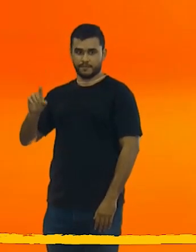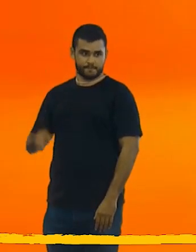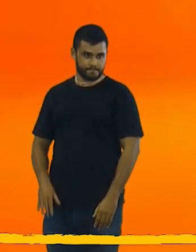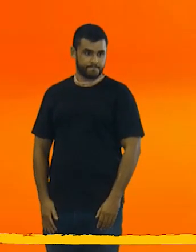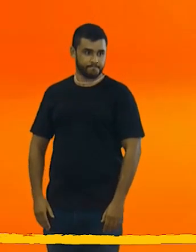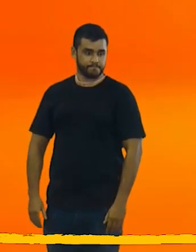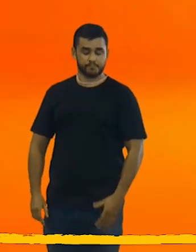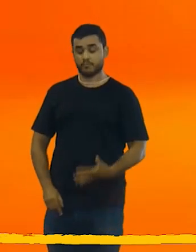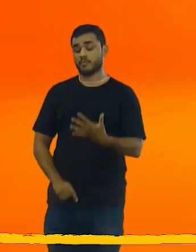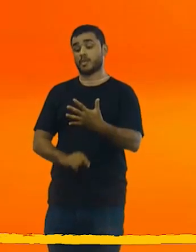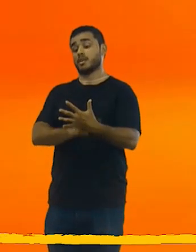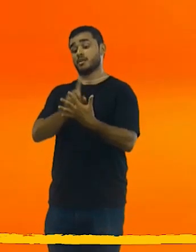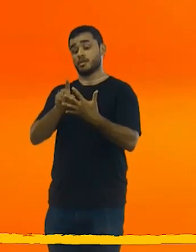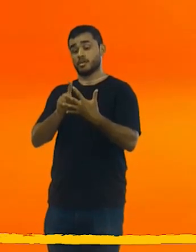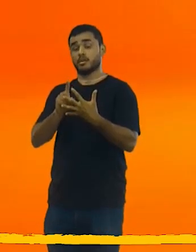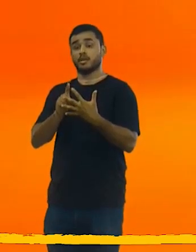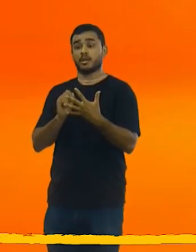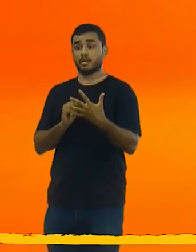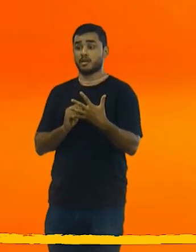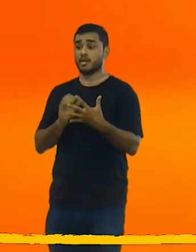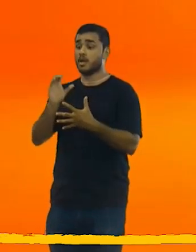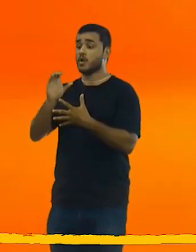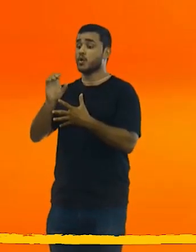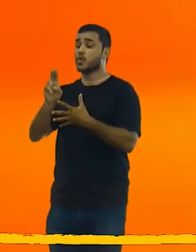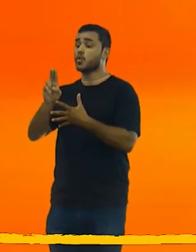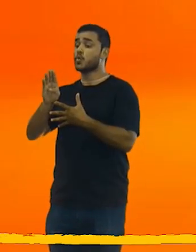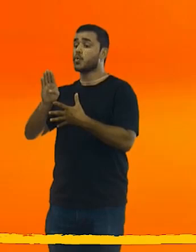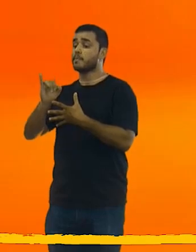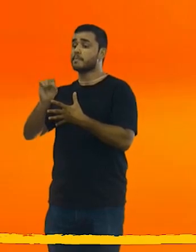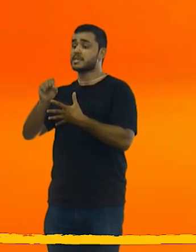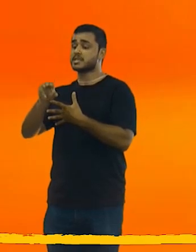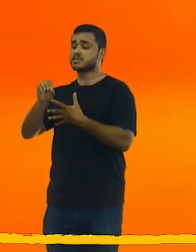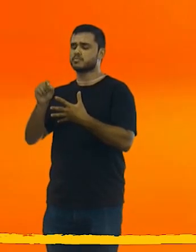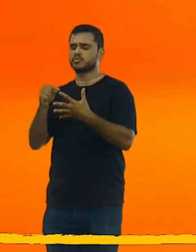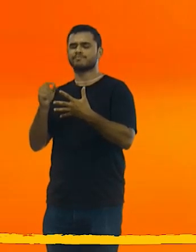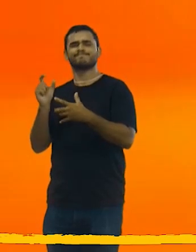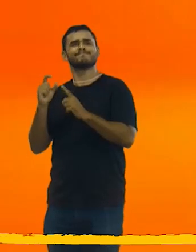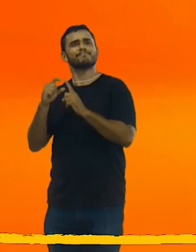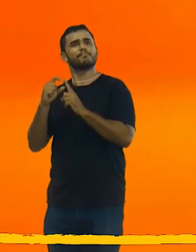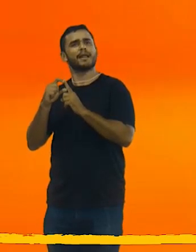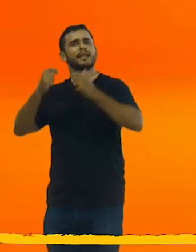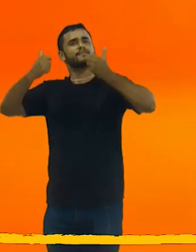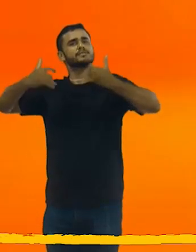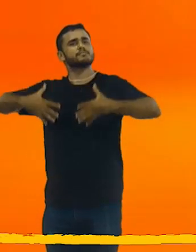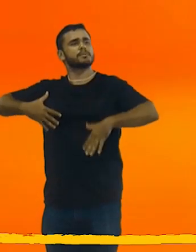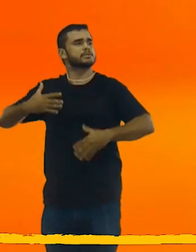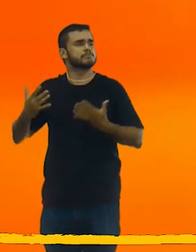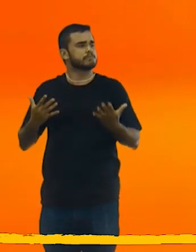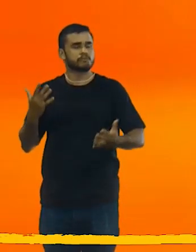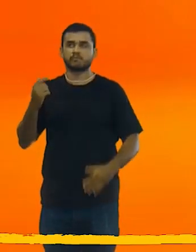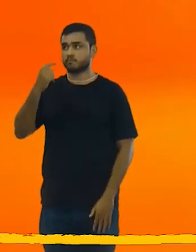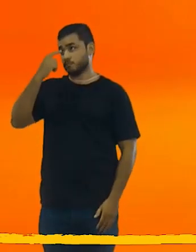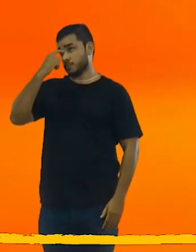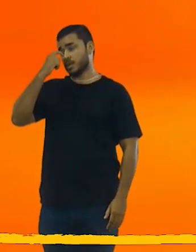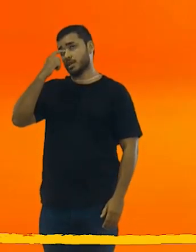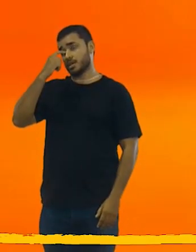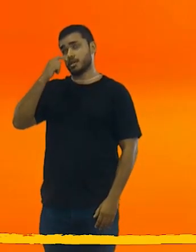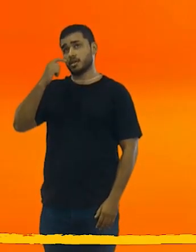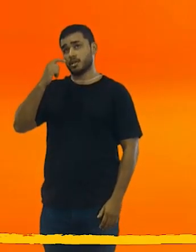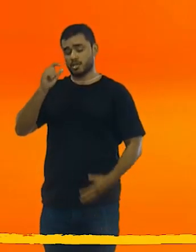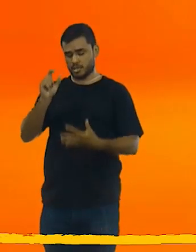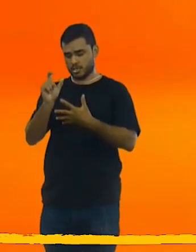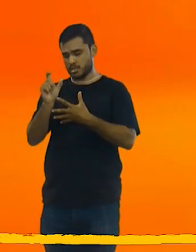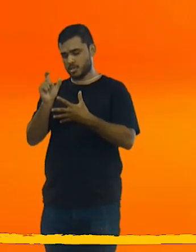um artista para o cubismo, João Filho. Para o cubismo, eu te dou uma: